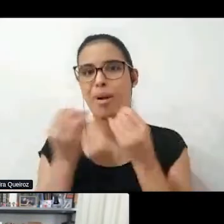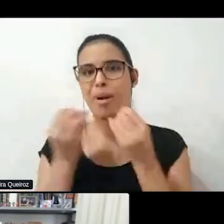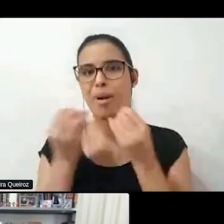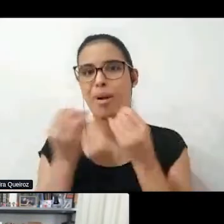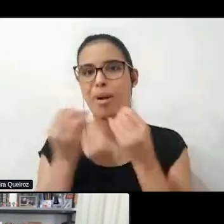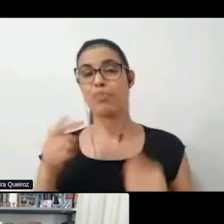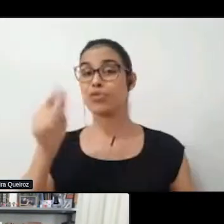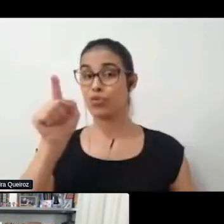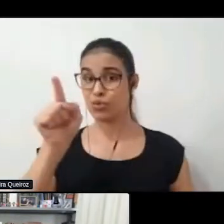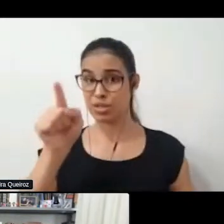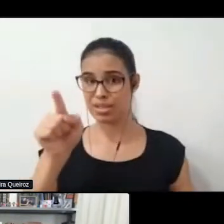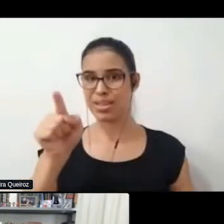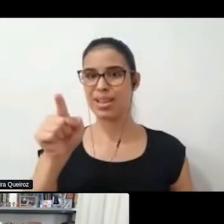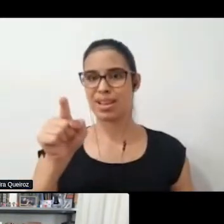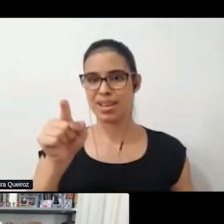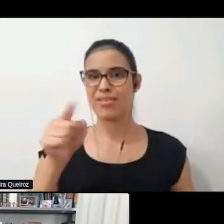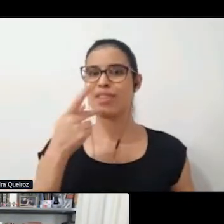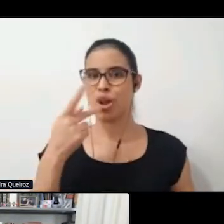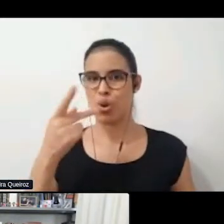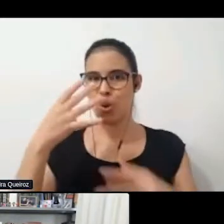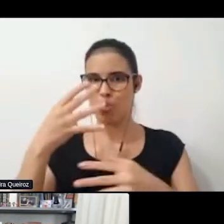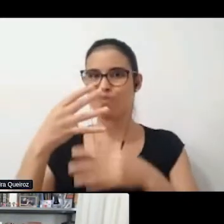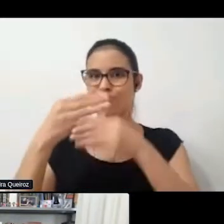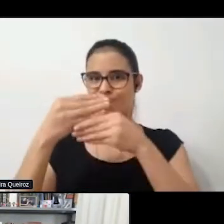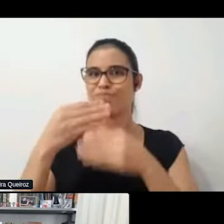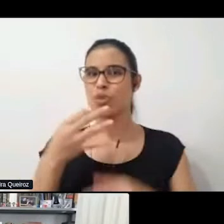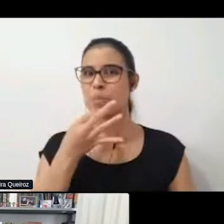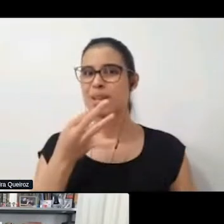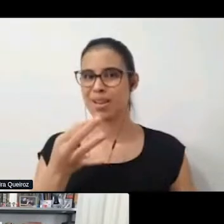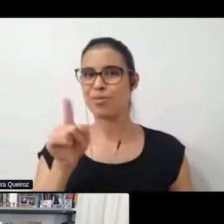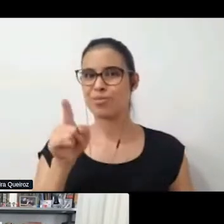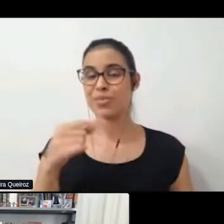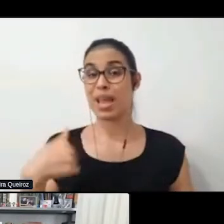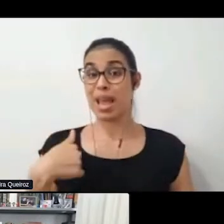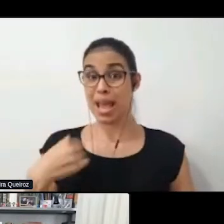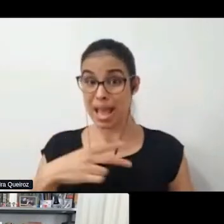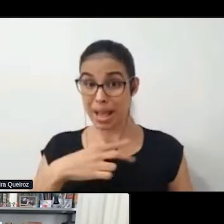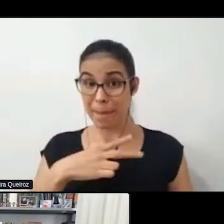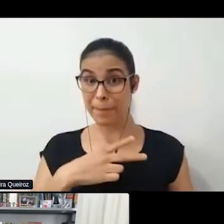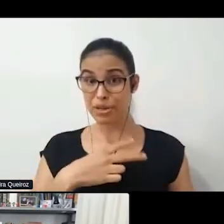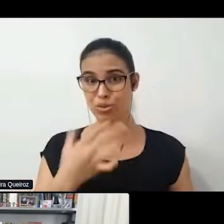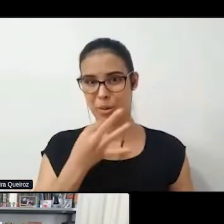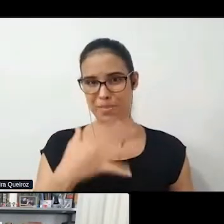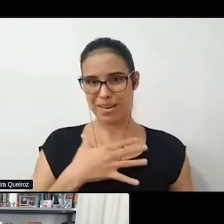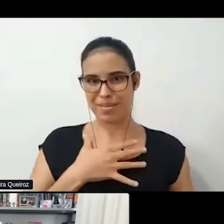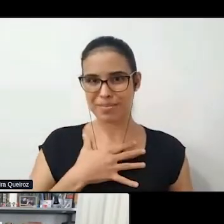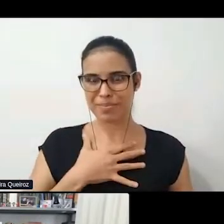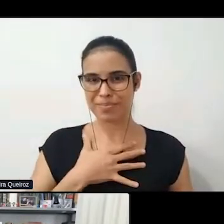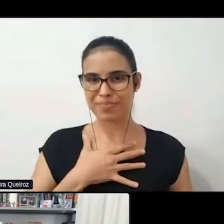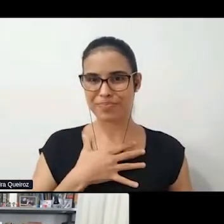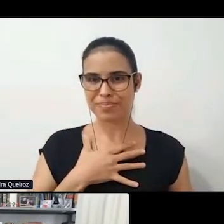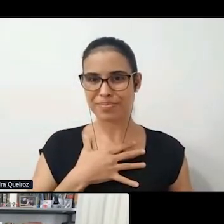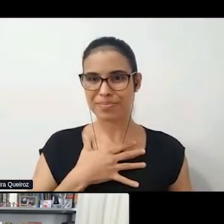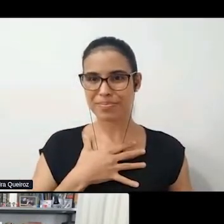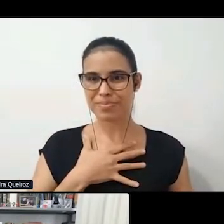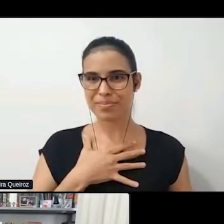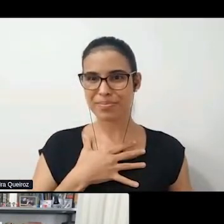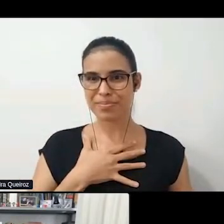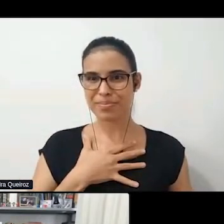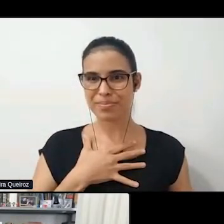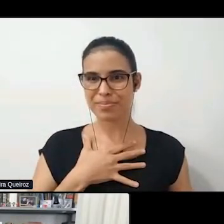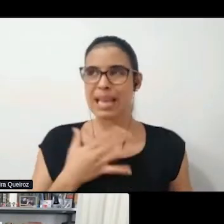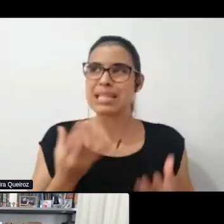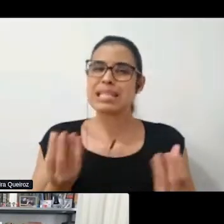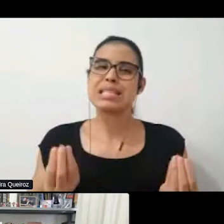rapidinho a fala do Pulis. Eu, particularmente, eu gosto até de evitar usar a palavra